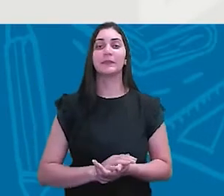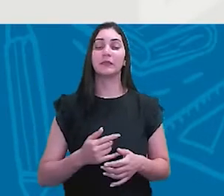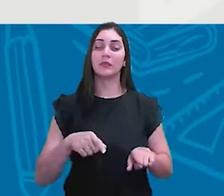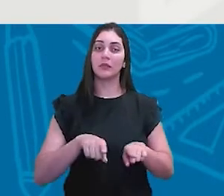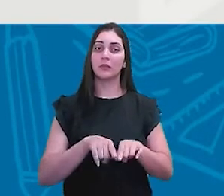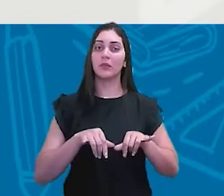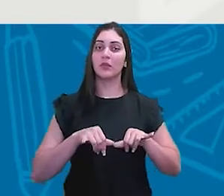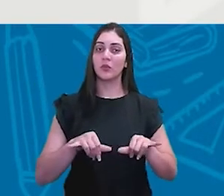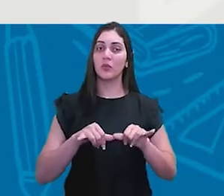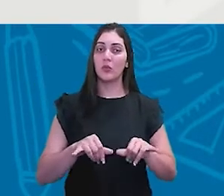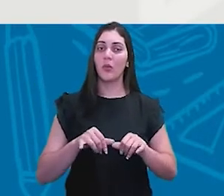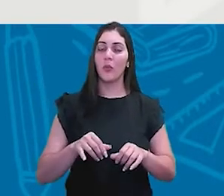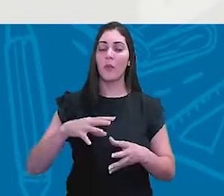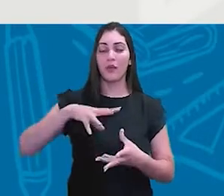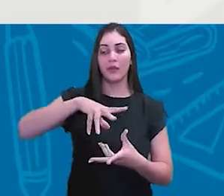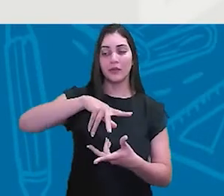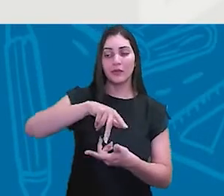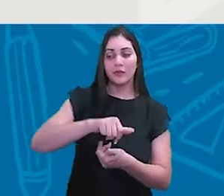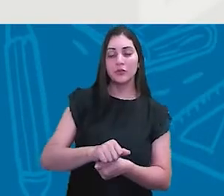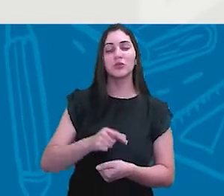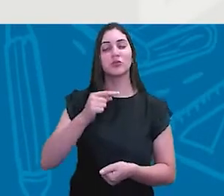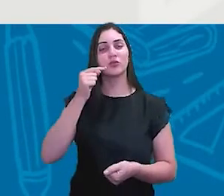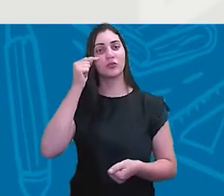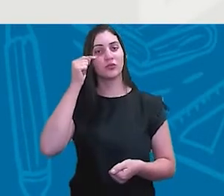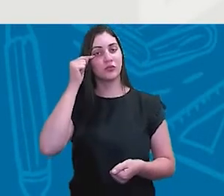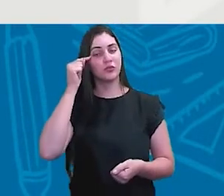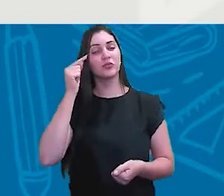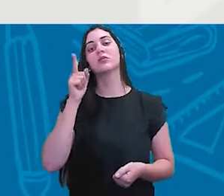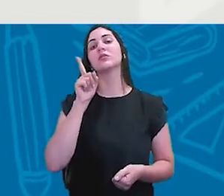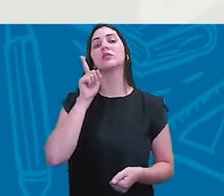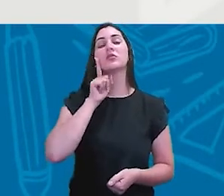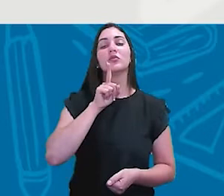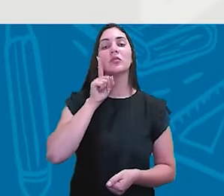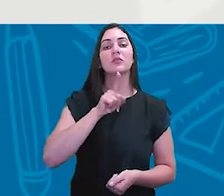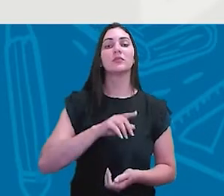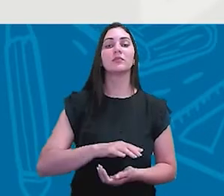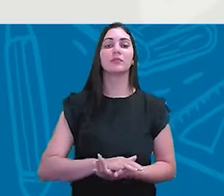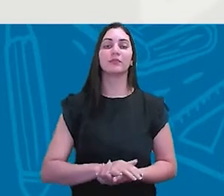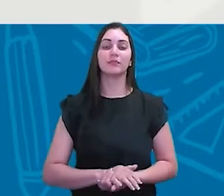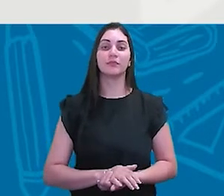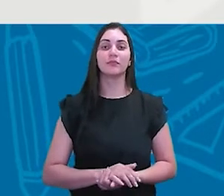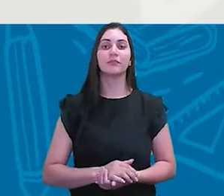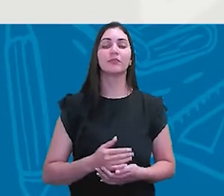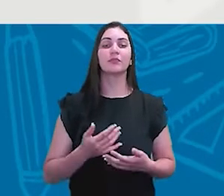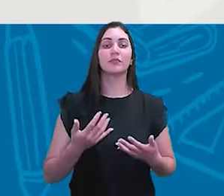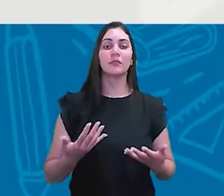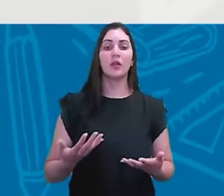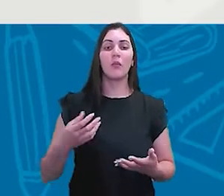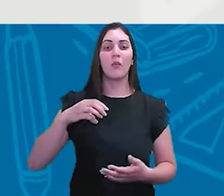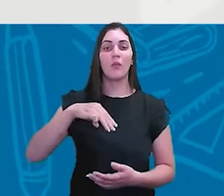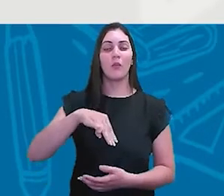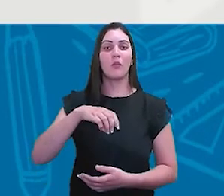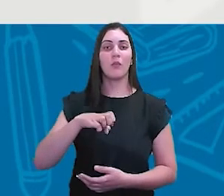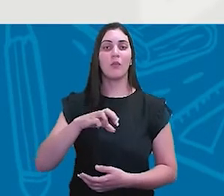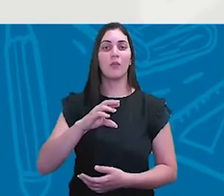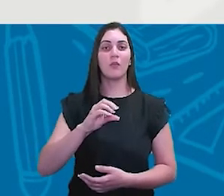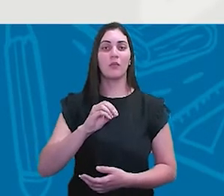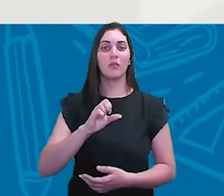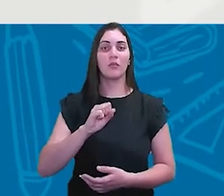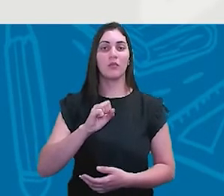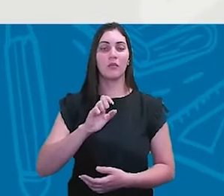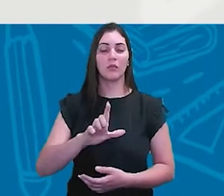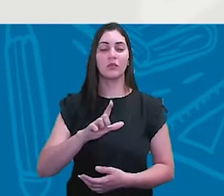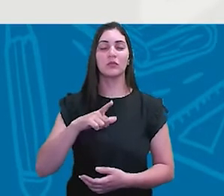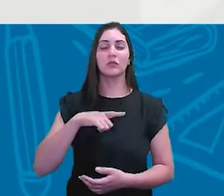comércio internacional, como a China, como os Estados Unidos. E o Mercosul ele tem essa